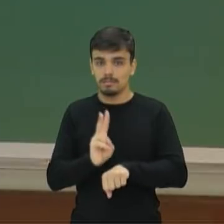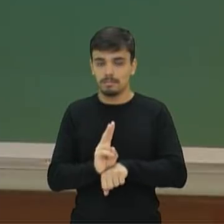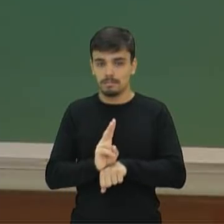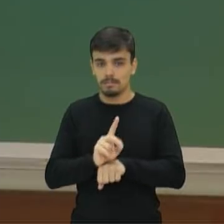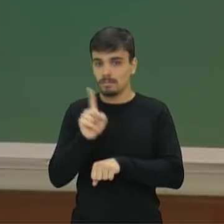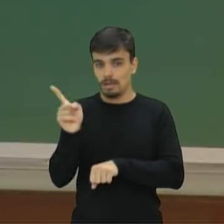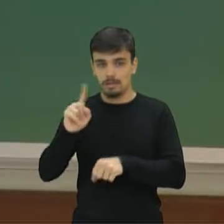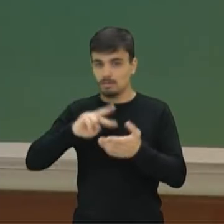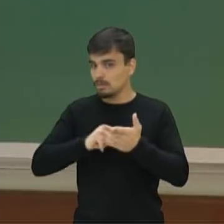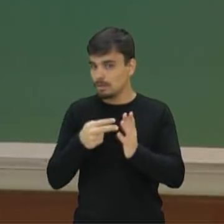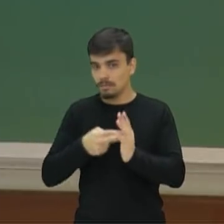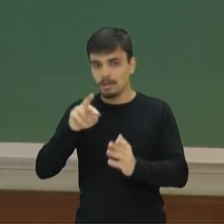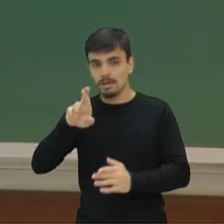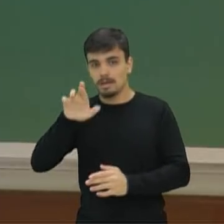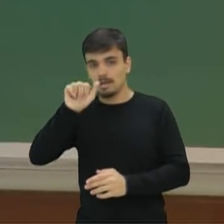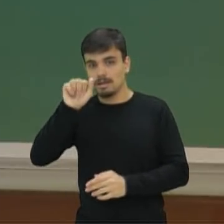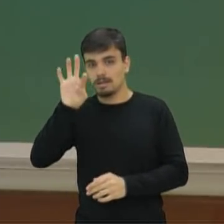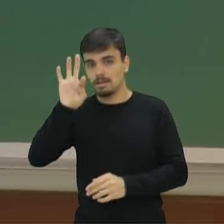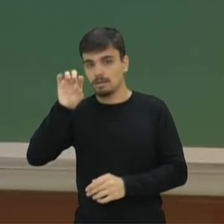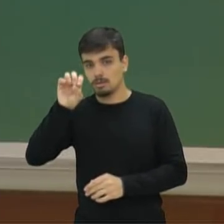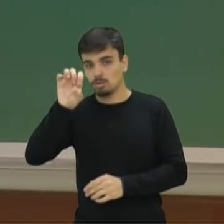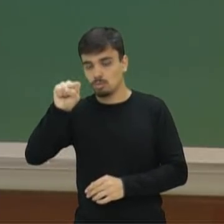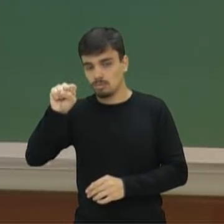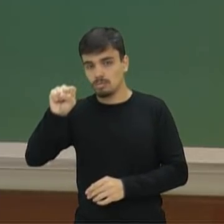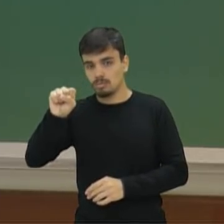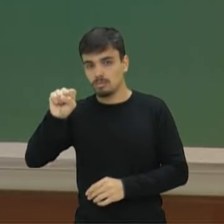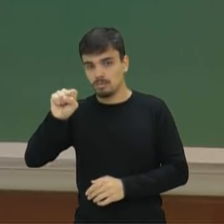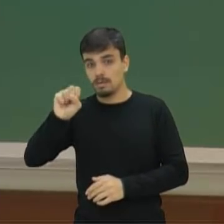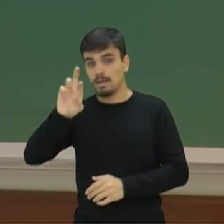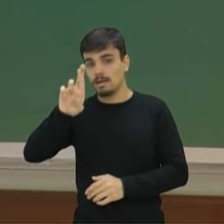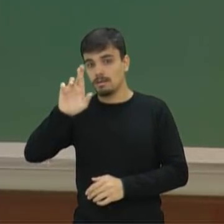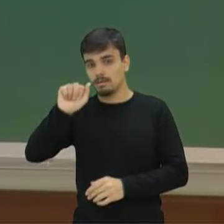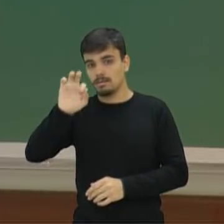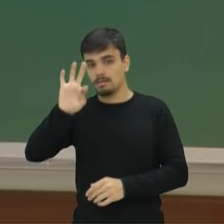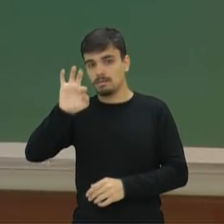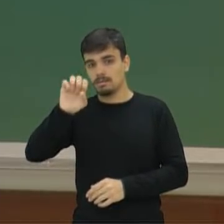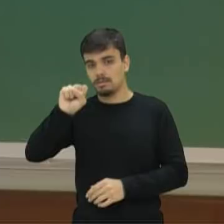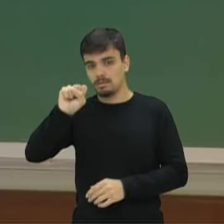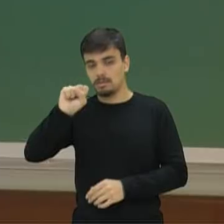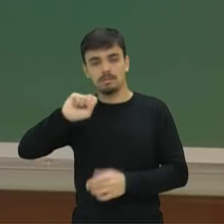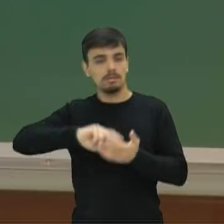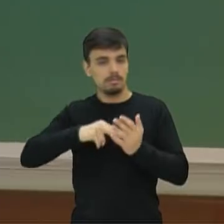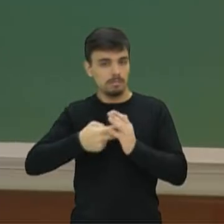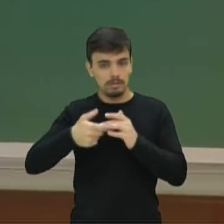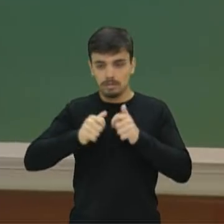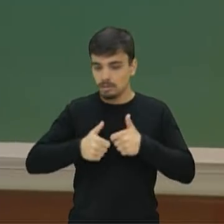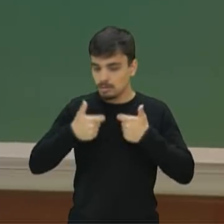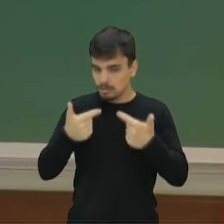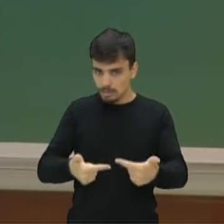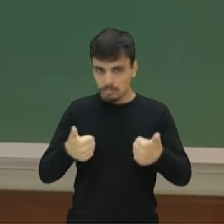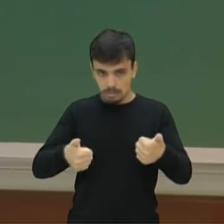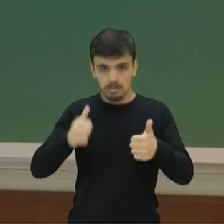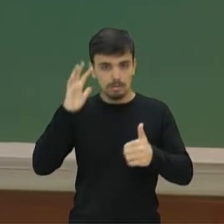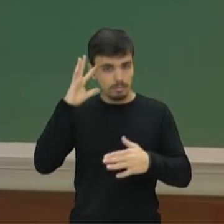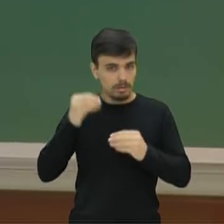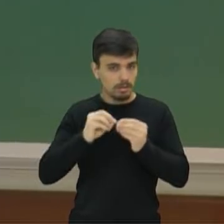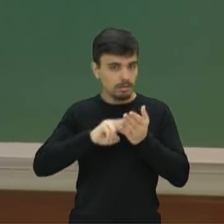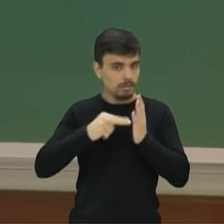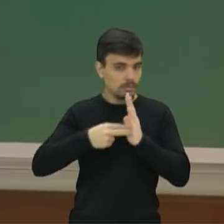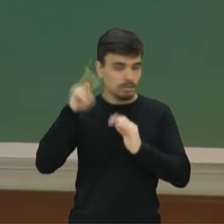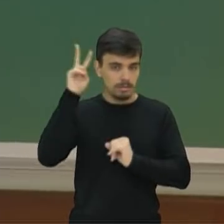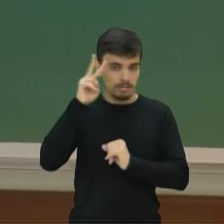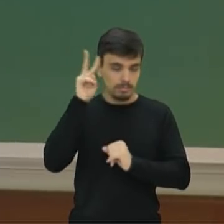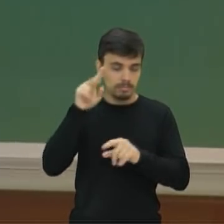quer dizer ratos, né? Então sempre tem que entender o significado da historinha, beleza? O Snoopy também era